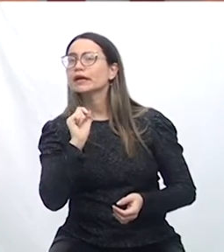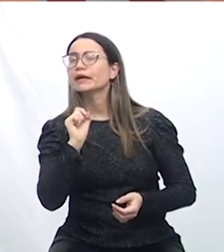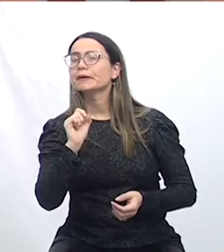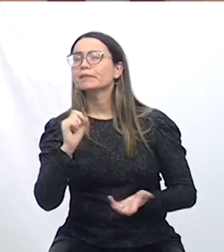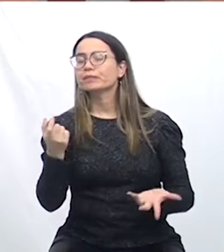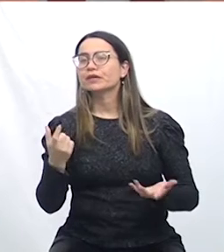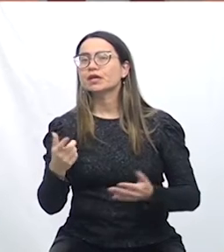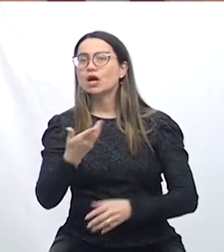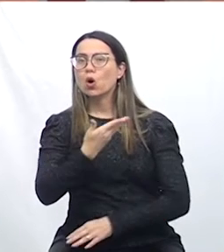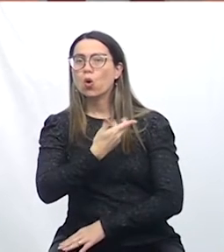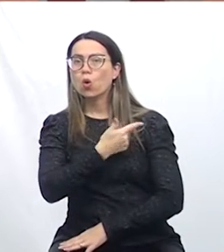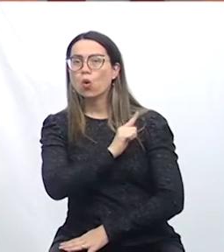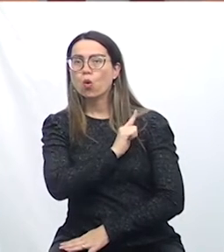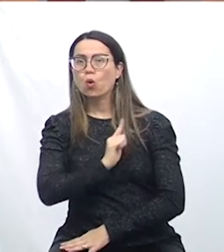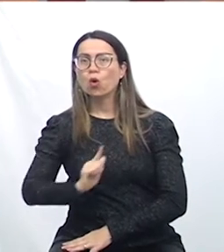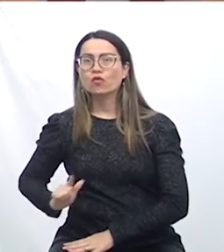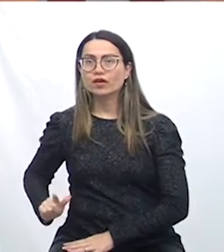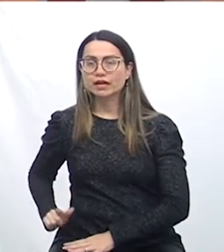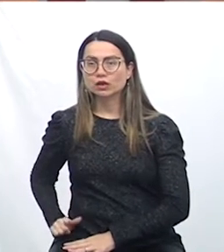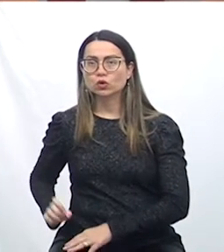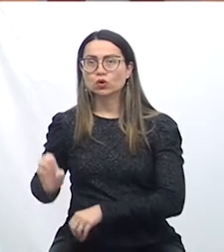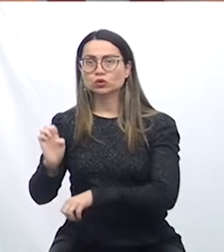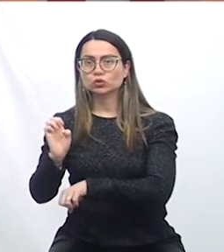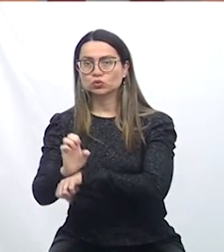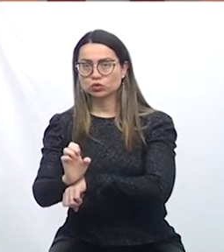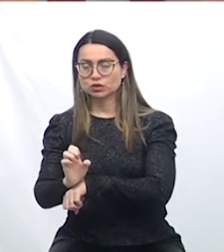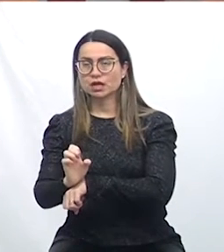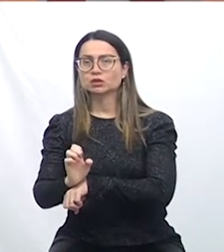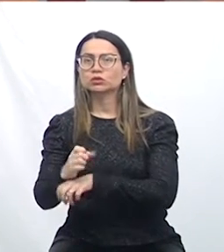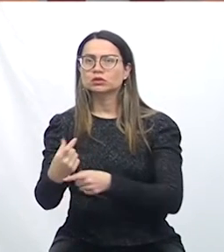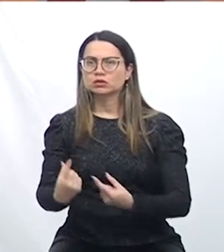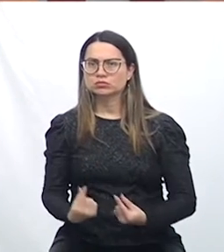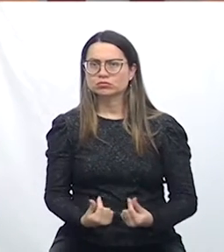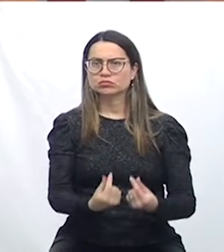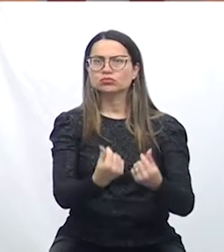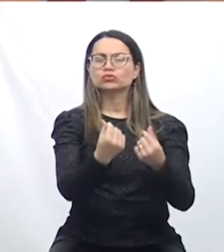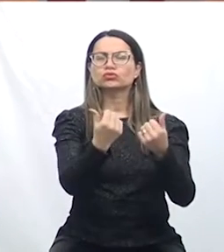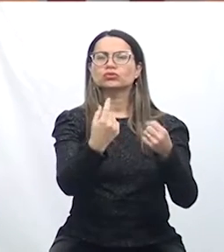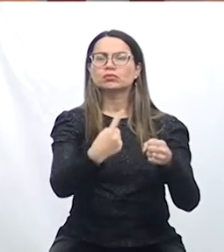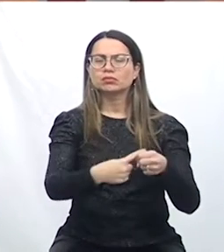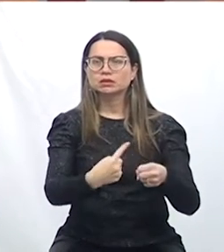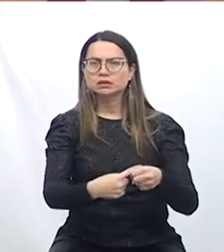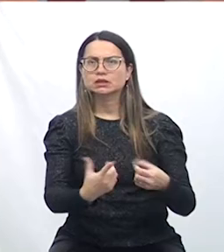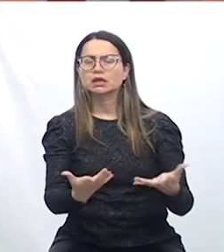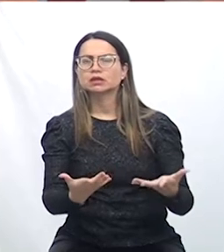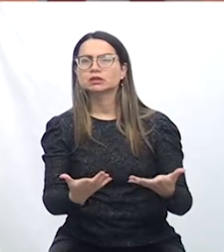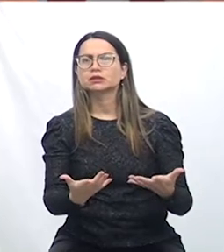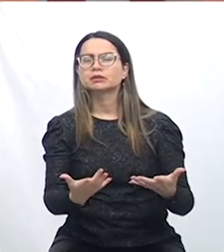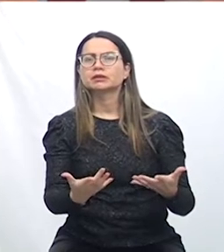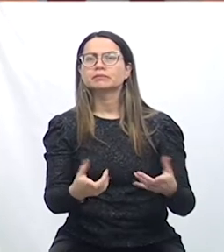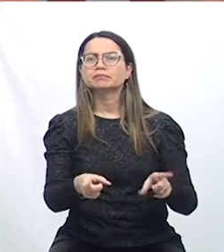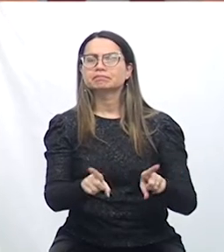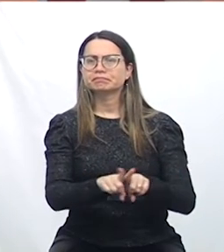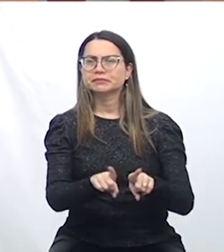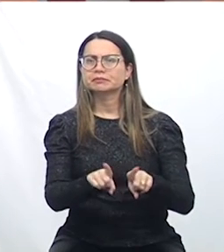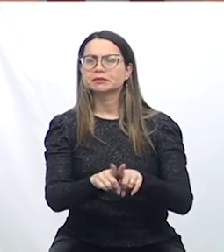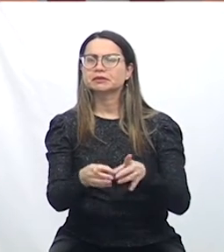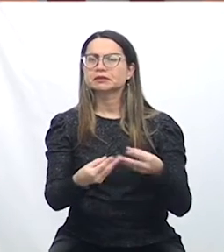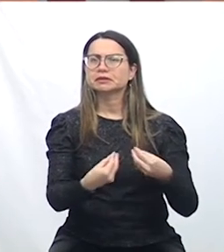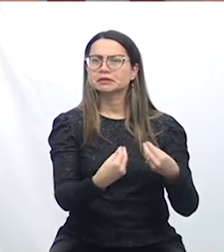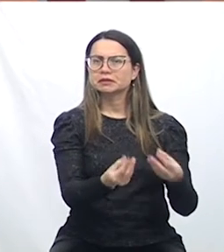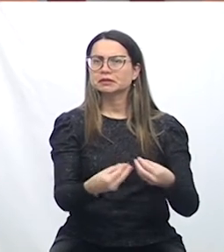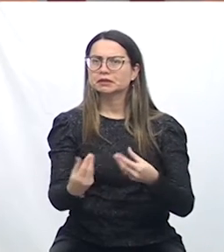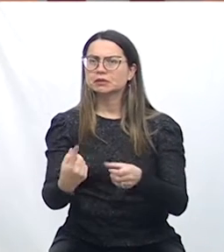o governador que está aí deve continuar, porque, na verdade, pelos recursos trazidos através do governo do